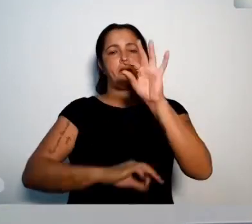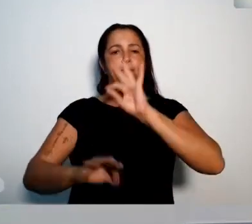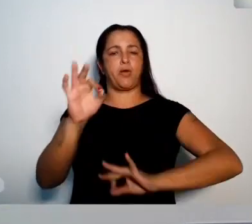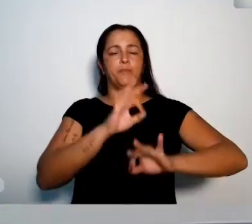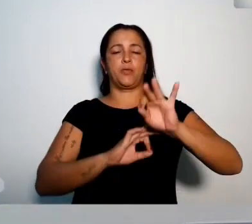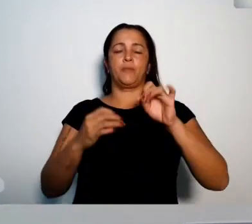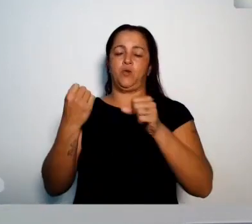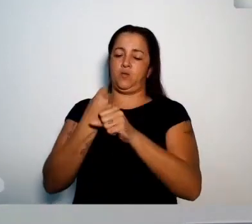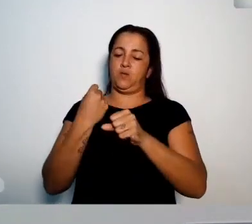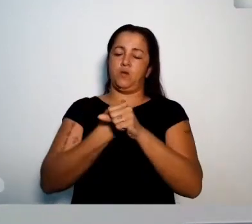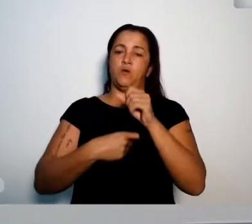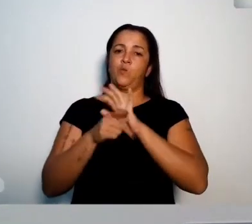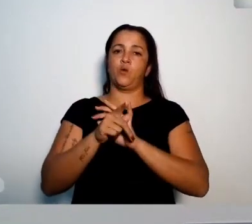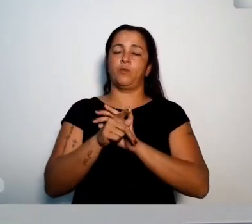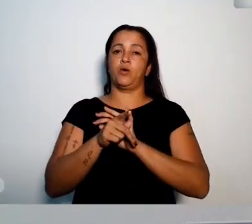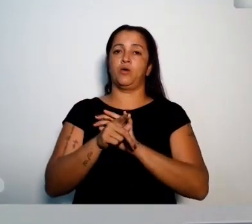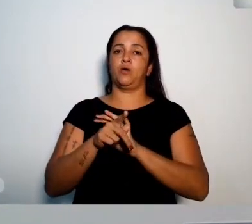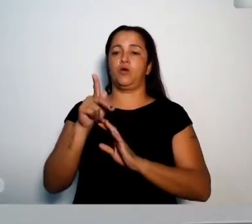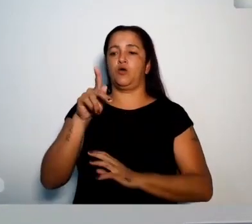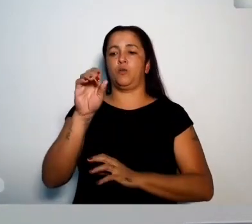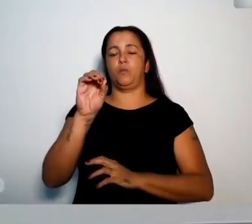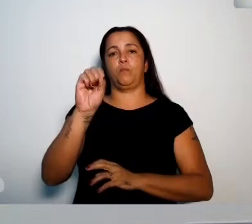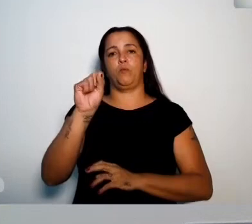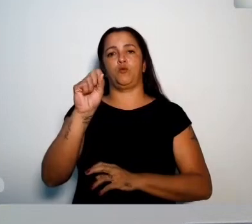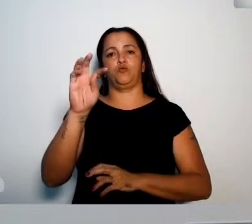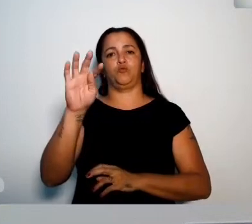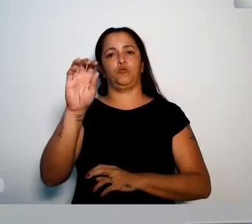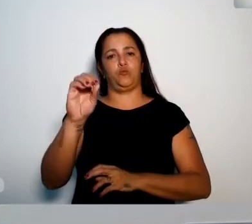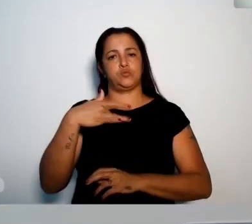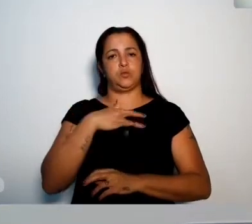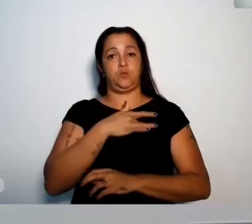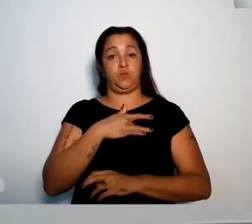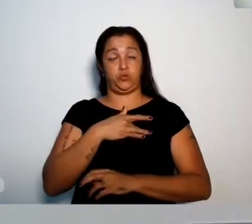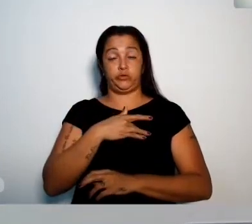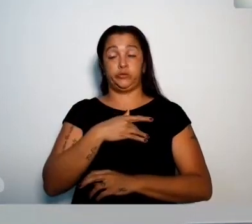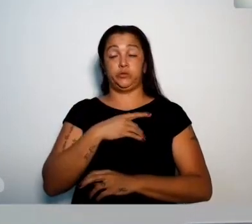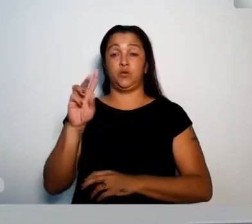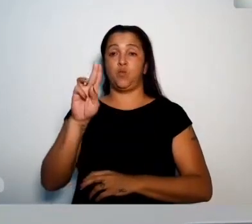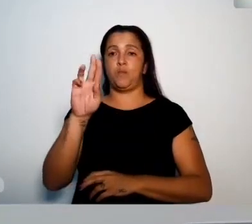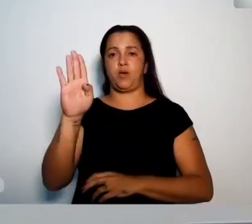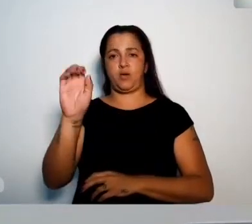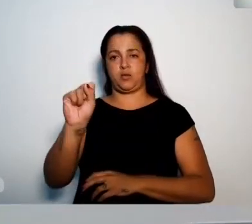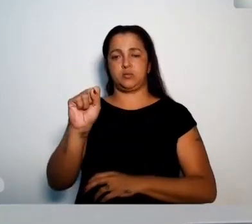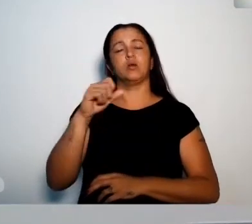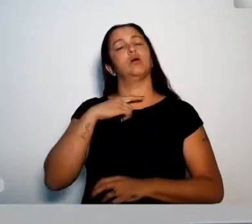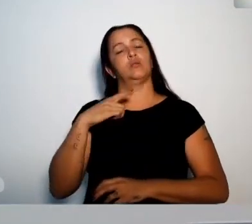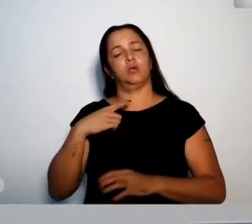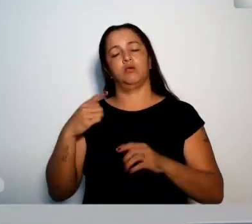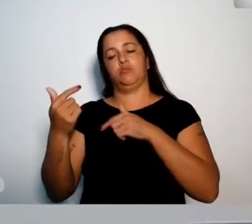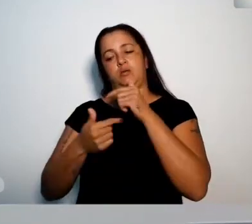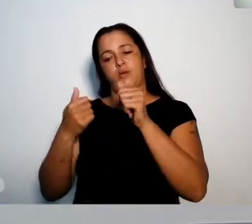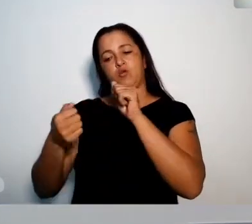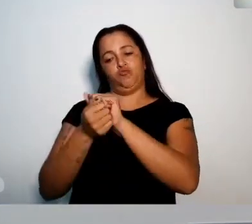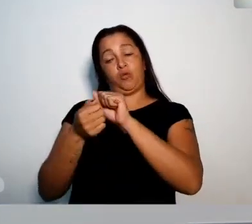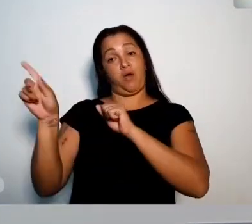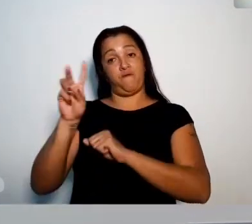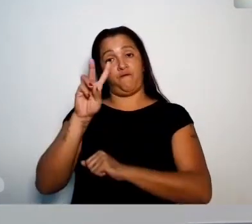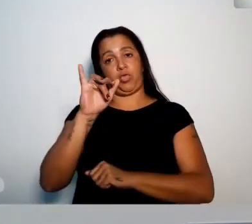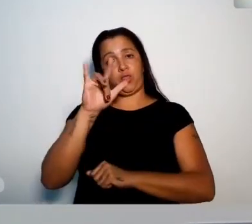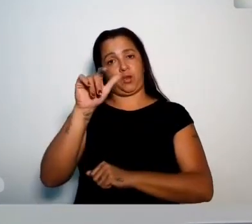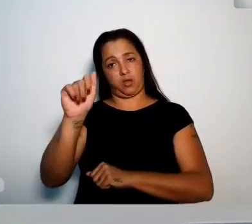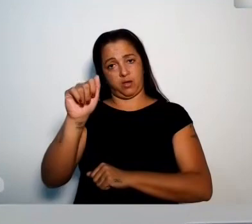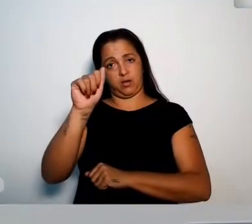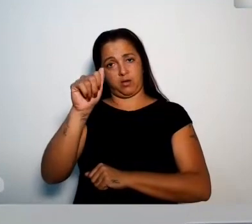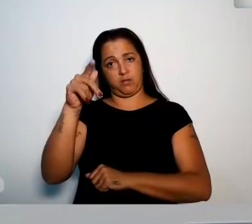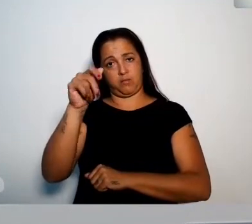posto de saúde da Vila Aparecida, na Rua dos Costa. Trabalho desse vereador junto com os demais companheiros vereadores. É como eu sempre digo, o requerimento